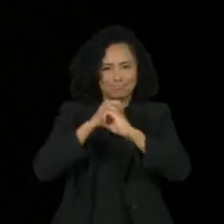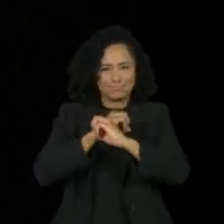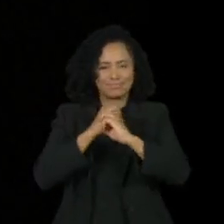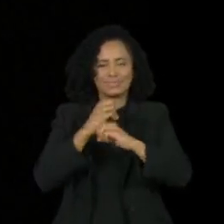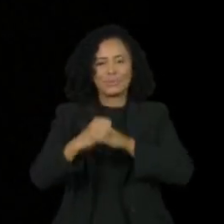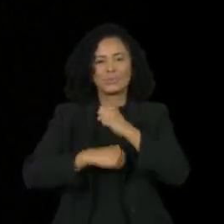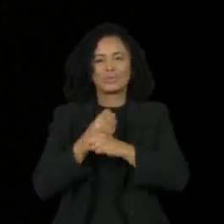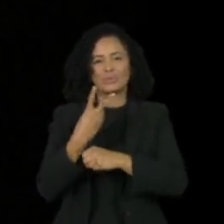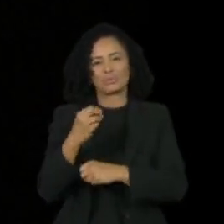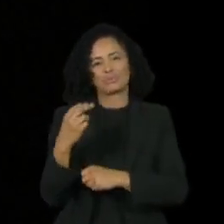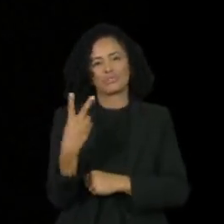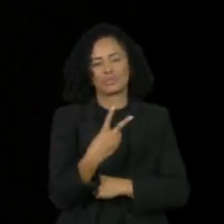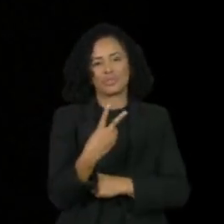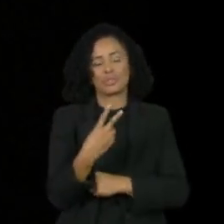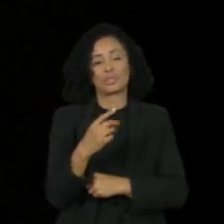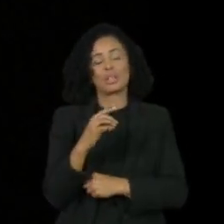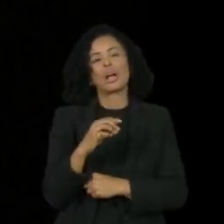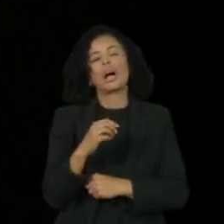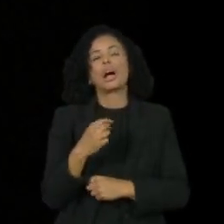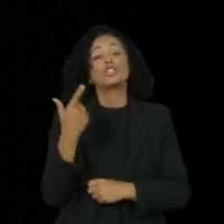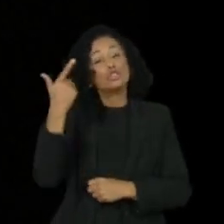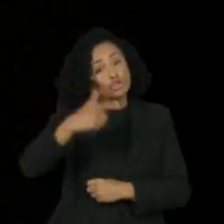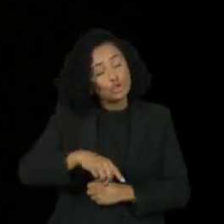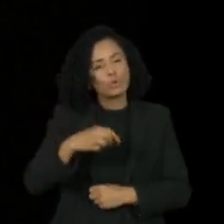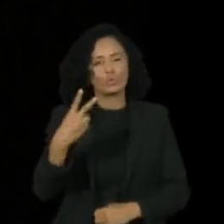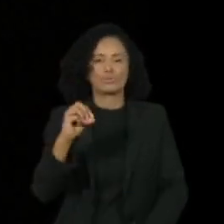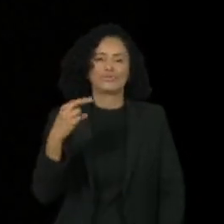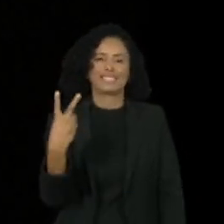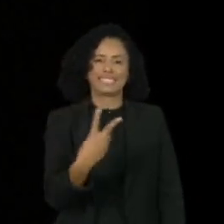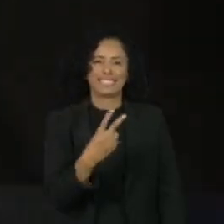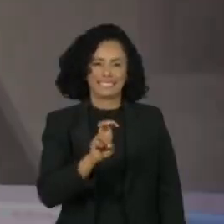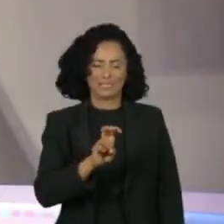2022 o próximo só em 2025